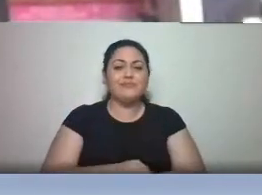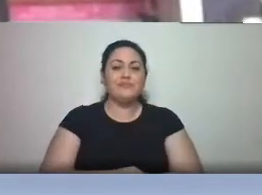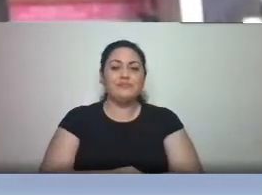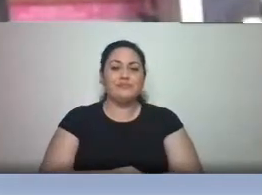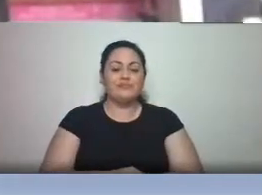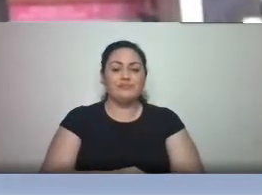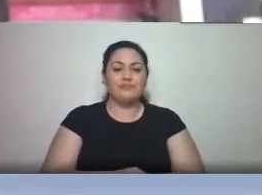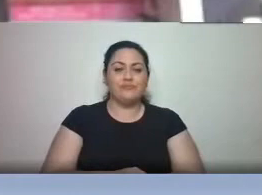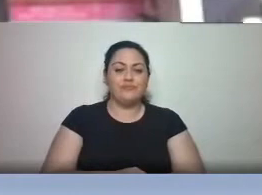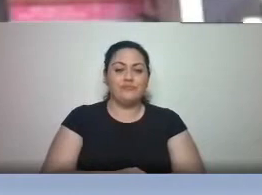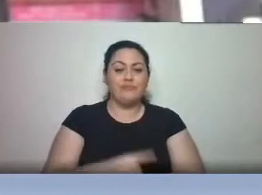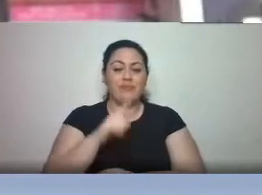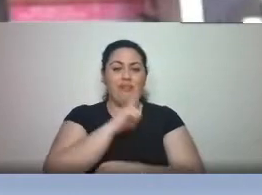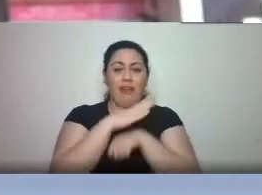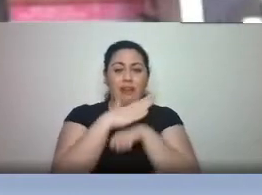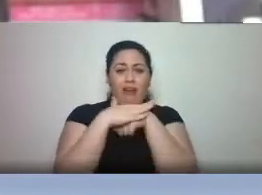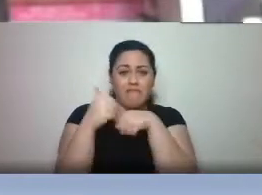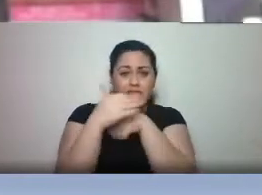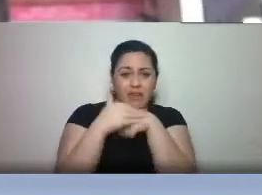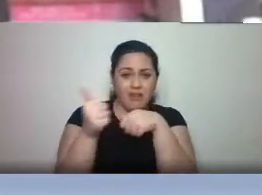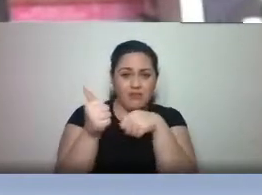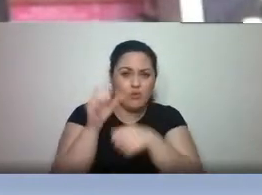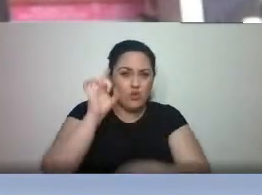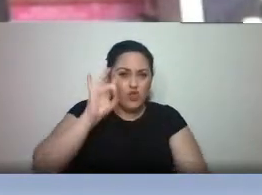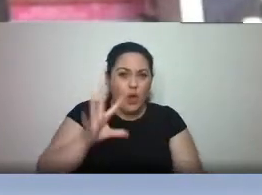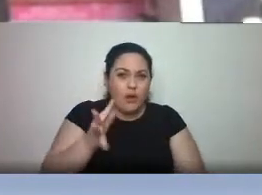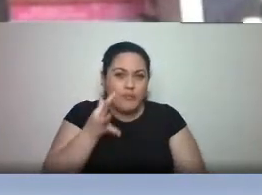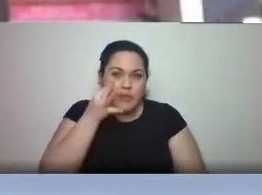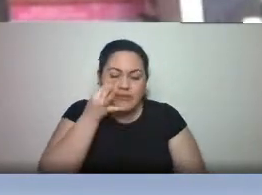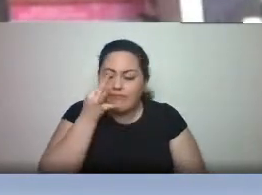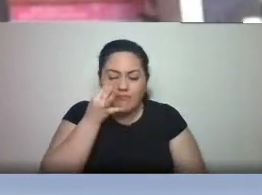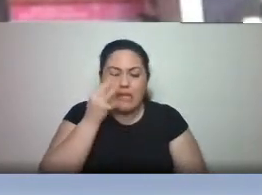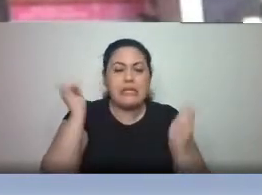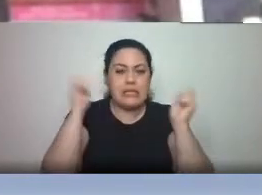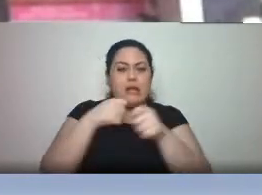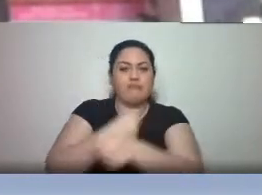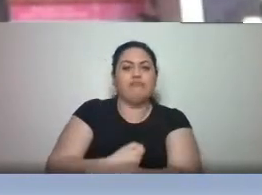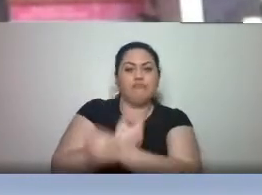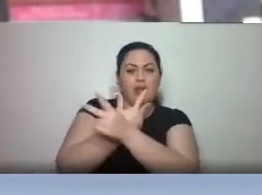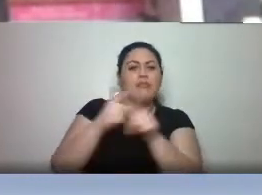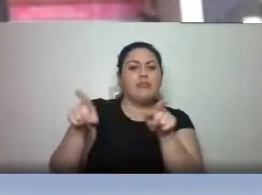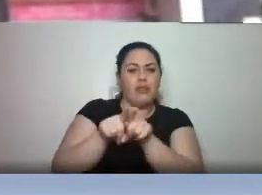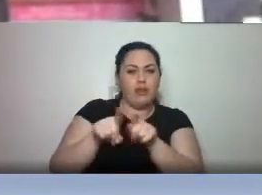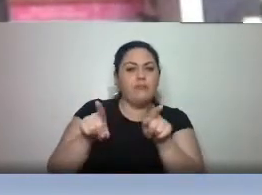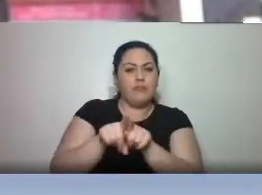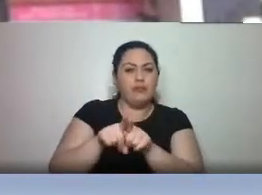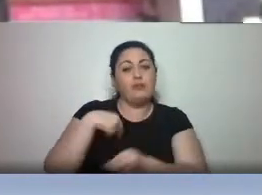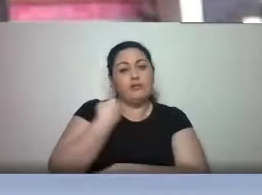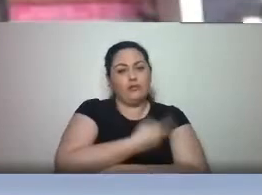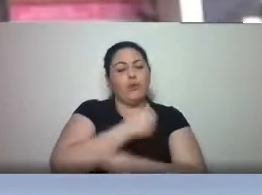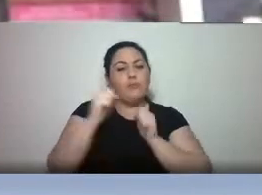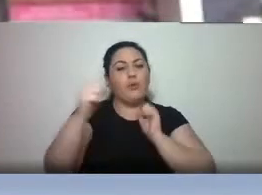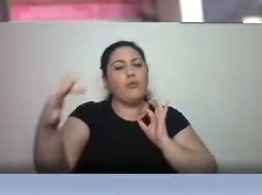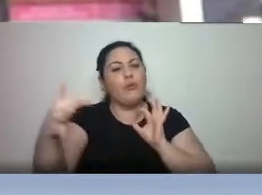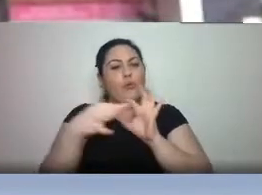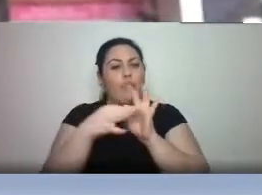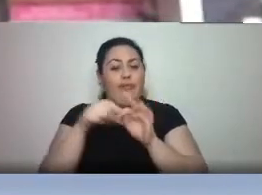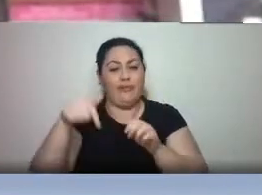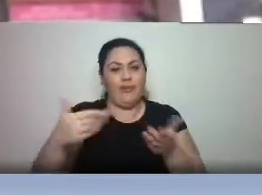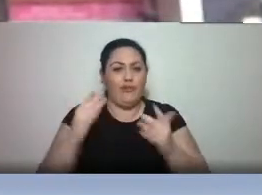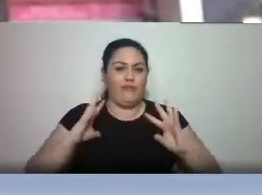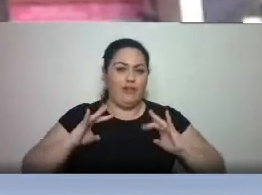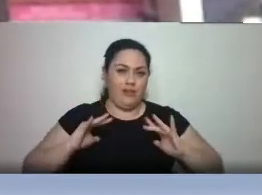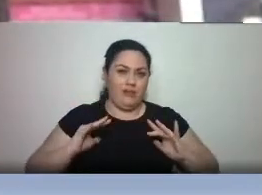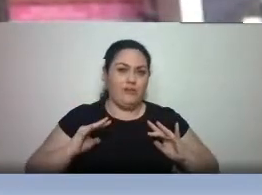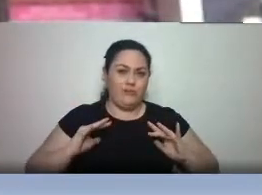afeto transcende a presença física. Então, a gente pode, sem estar presente fisicamente, a gente pode se conectar nesse feriado.